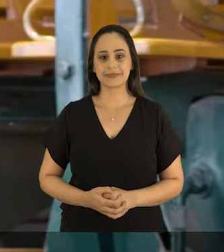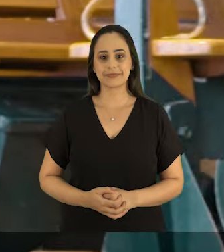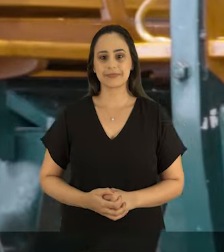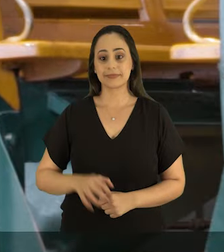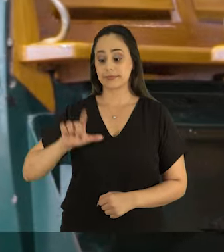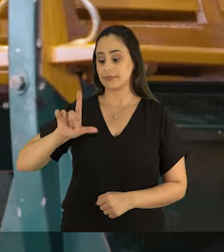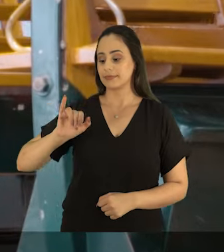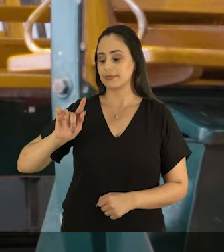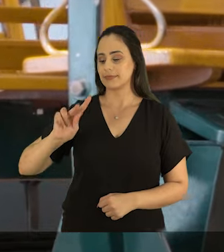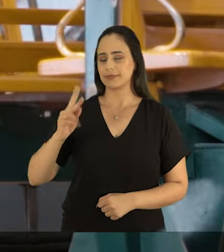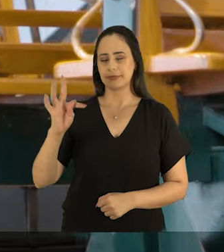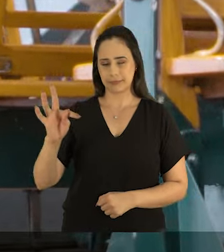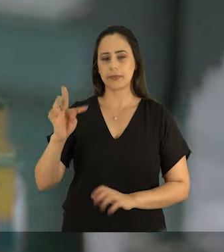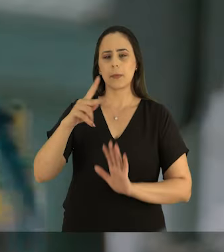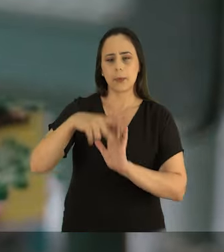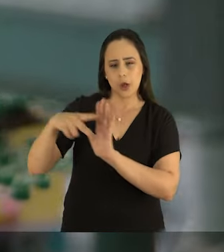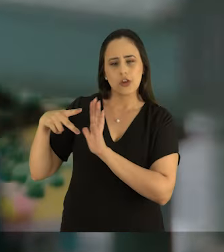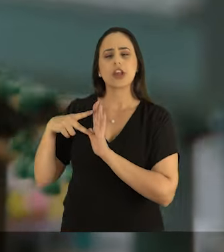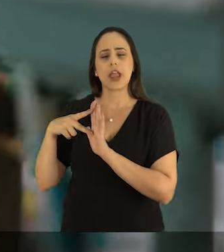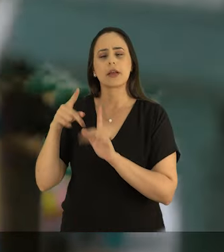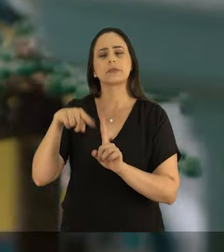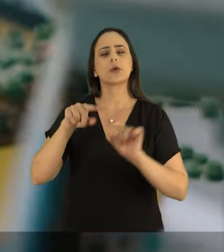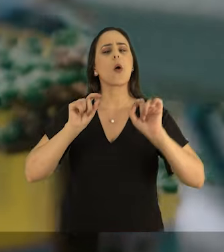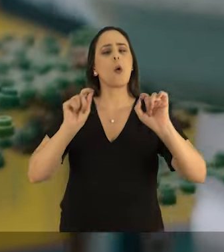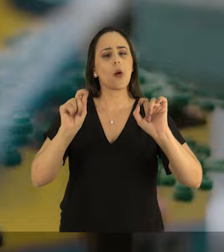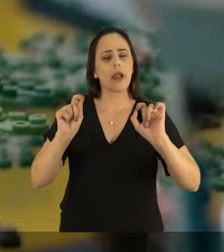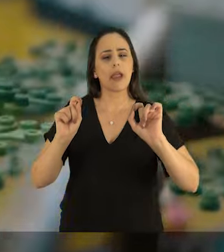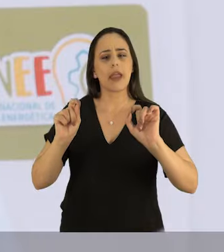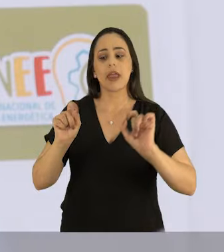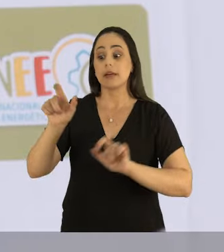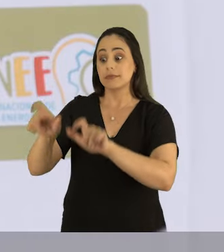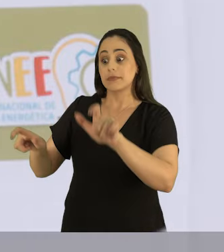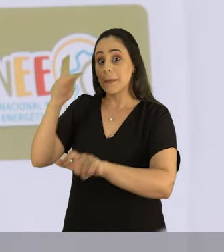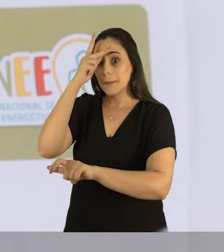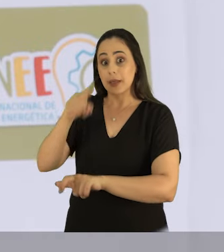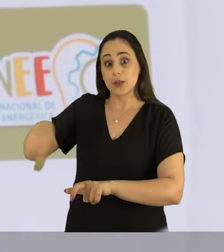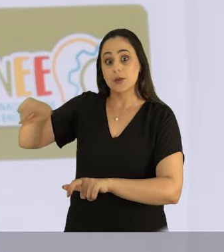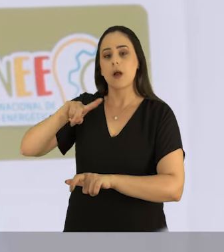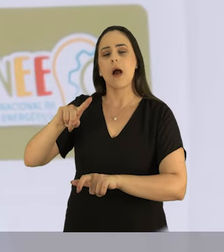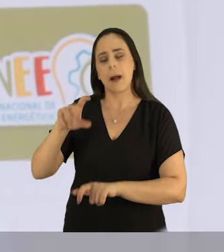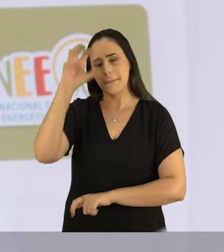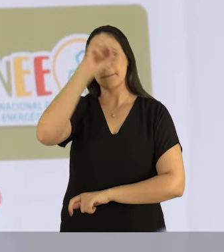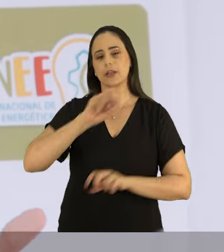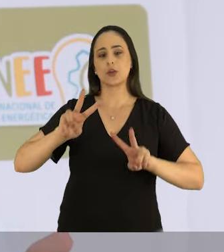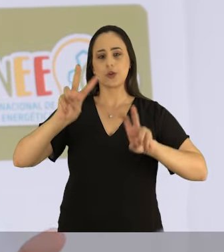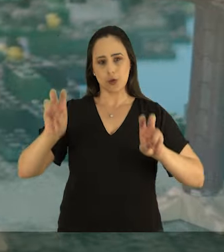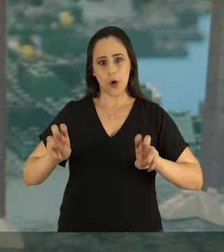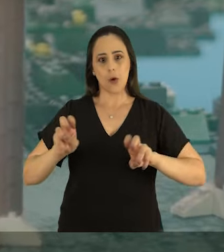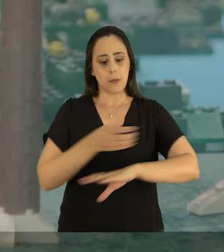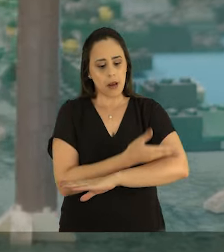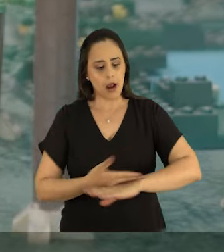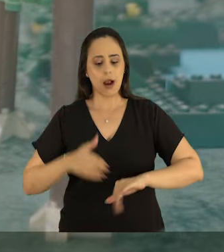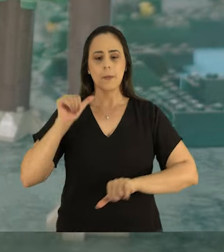A Light busca, através de seus projetos de eficiência energética, alcançar a população sobre a importância da mudança de hábitos, através da